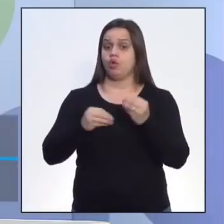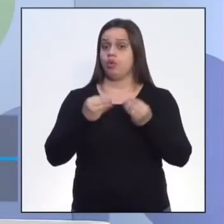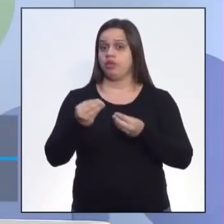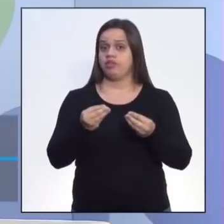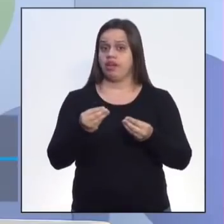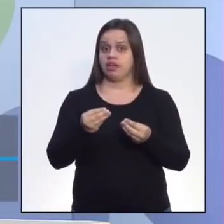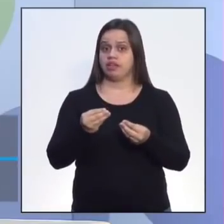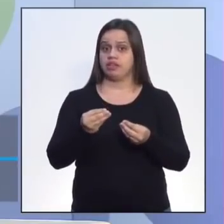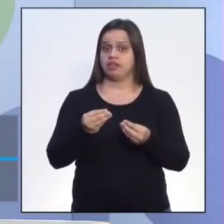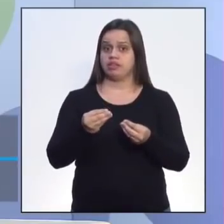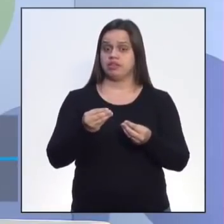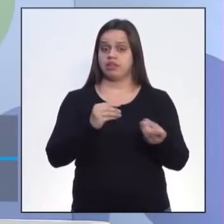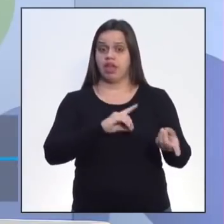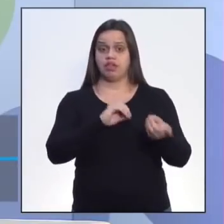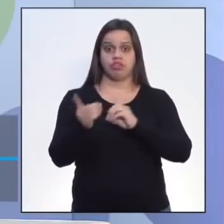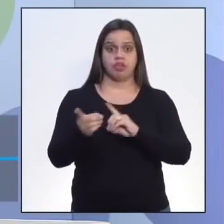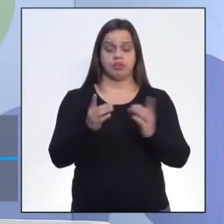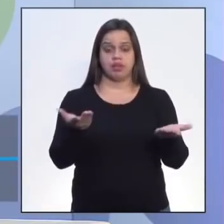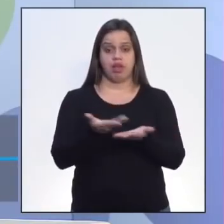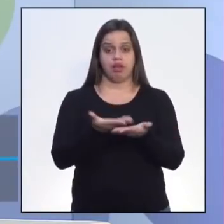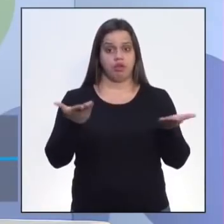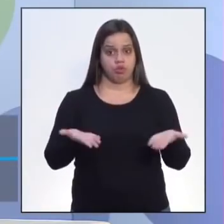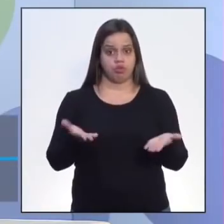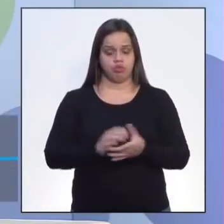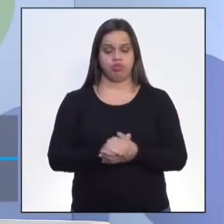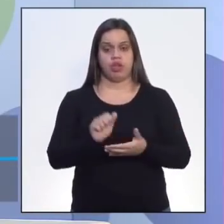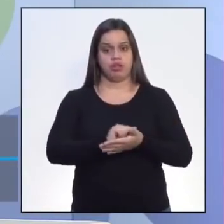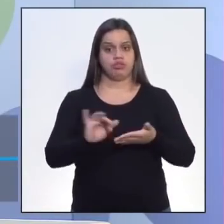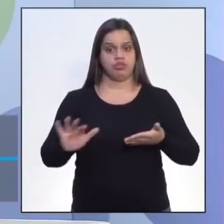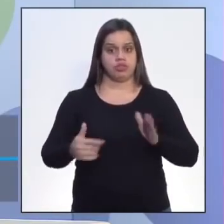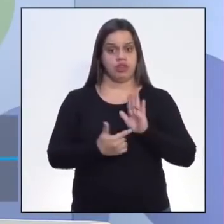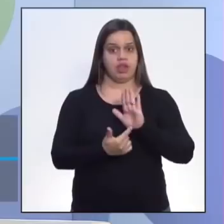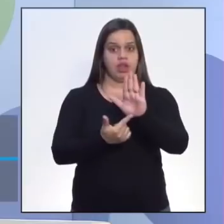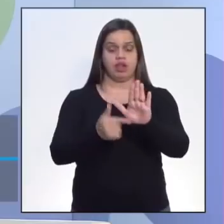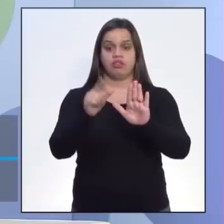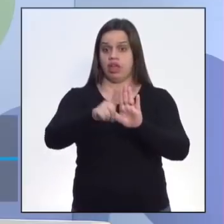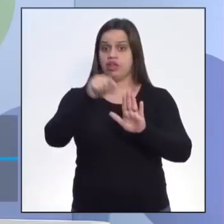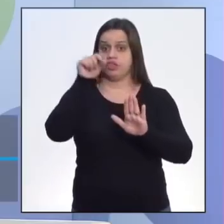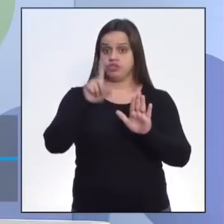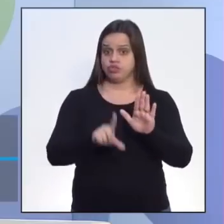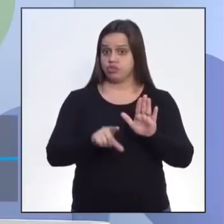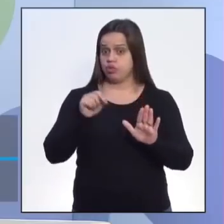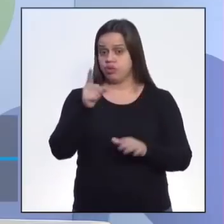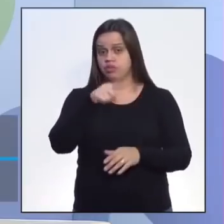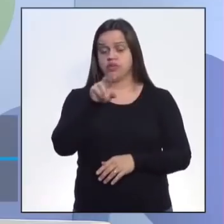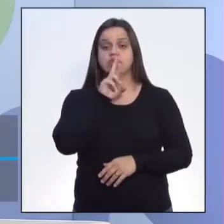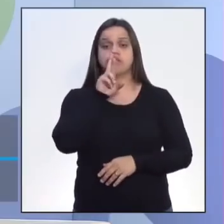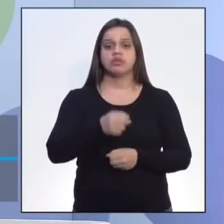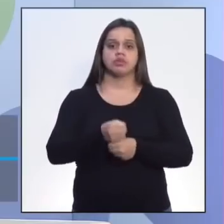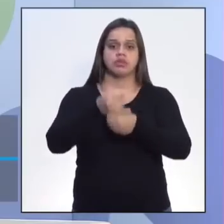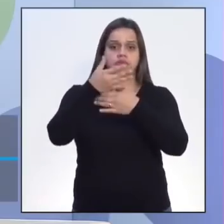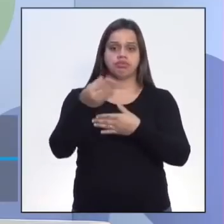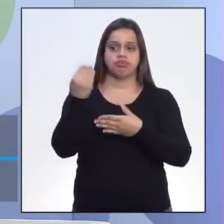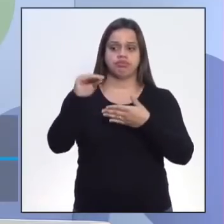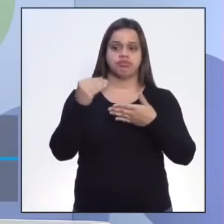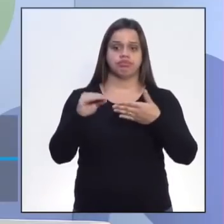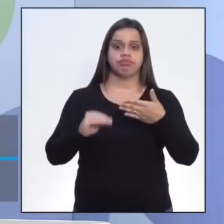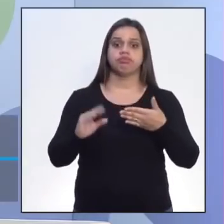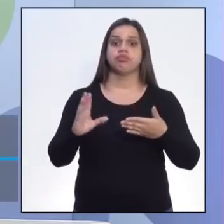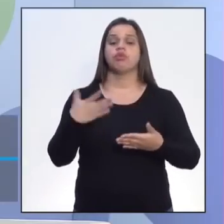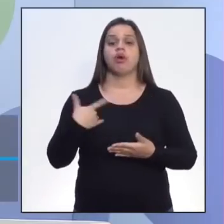ou menos assim. As atividades que vão aparecer para vocês são de múltipla escolha, e aí vocês colocam no chat, né,